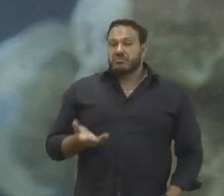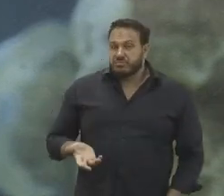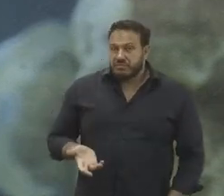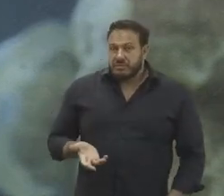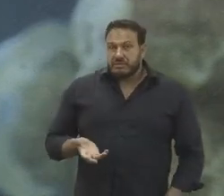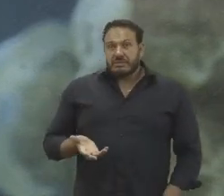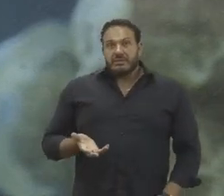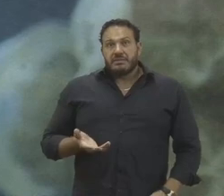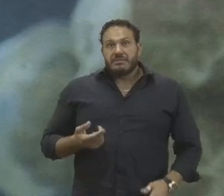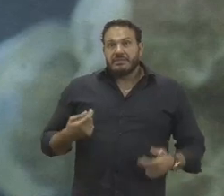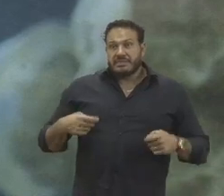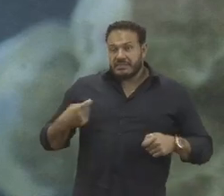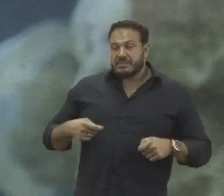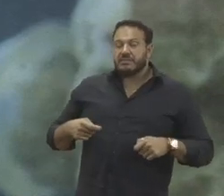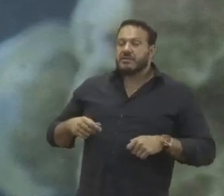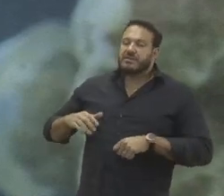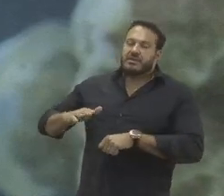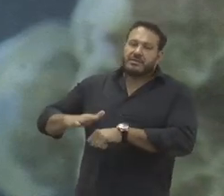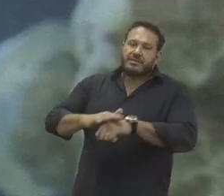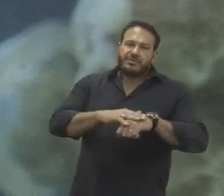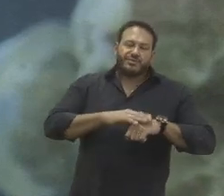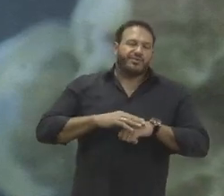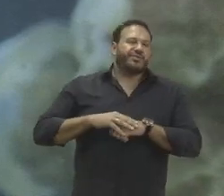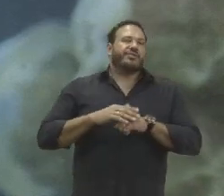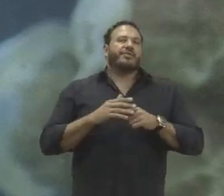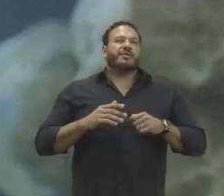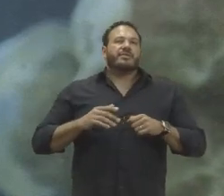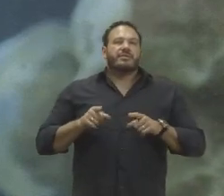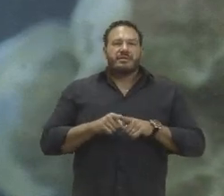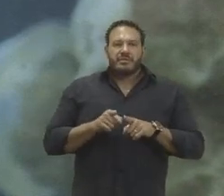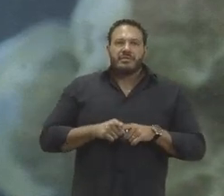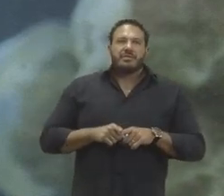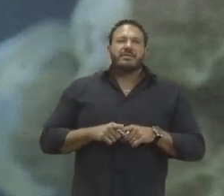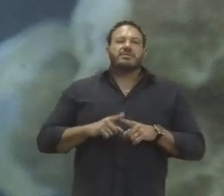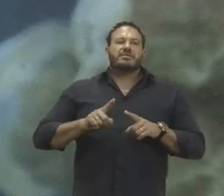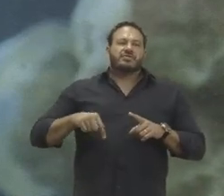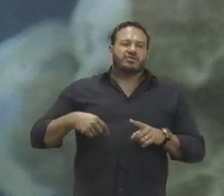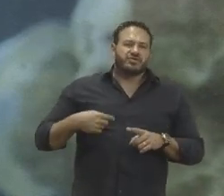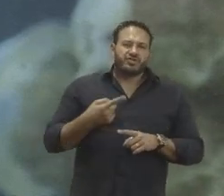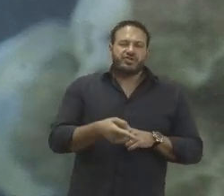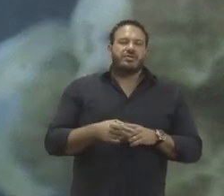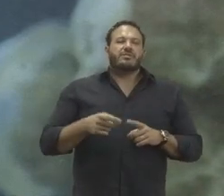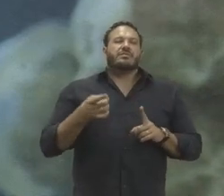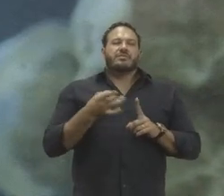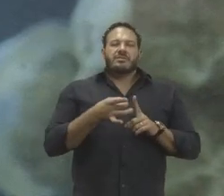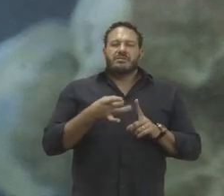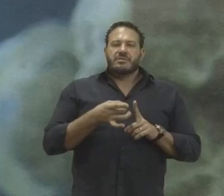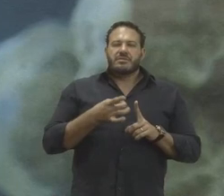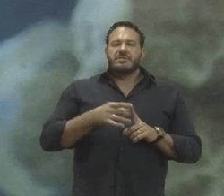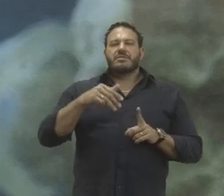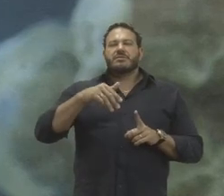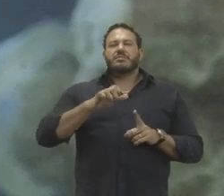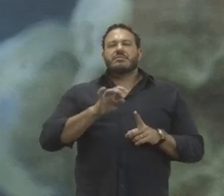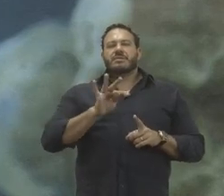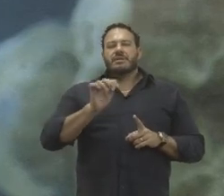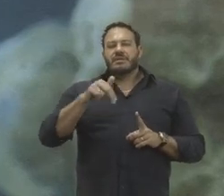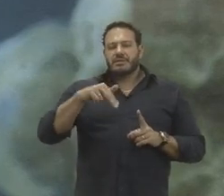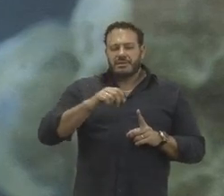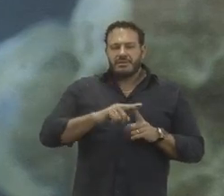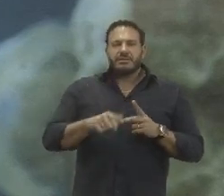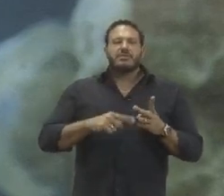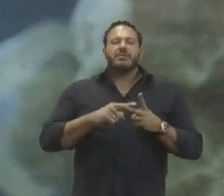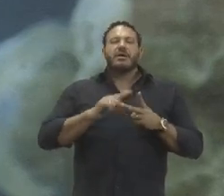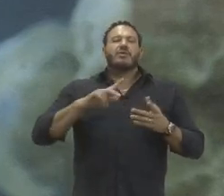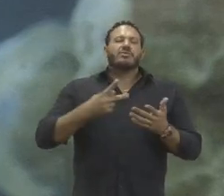de de tantos fatores aí e também cria um rebanho que gera metano que contribui pro efeito